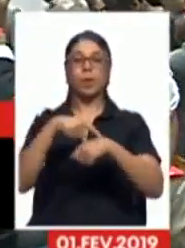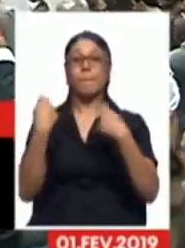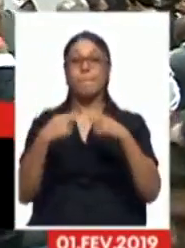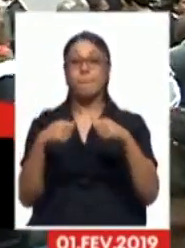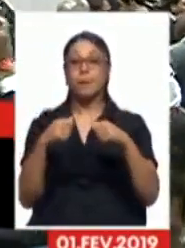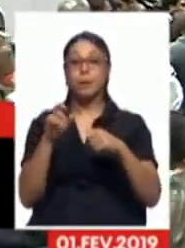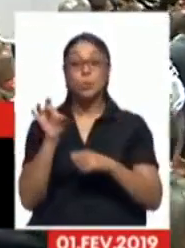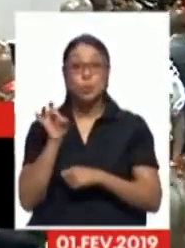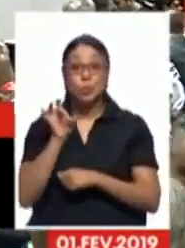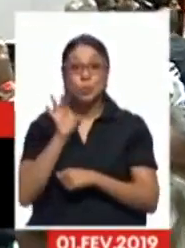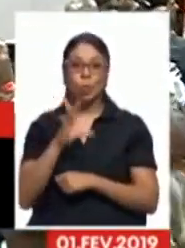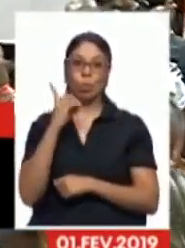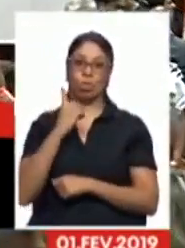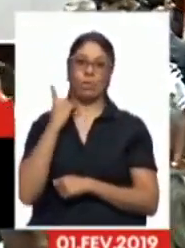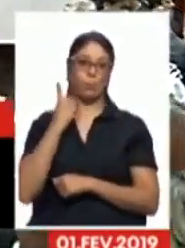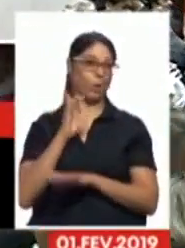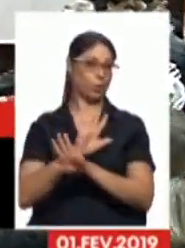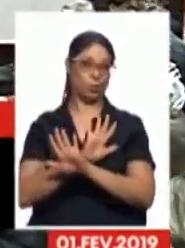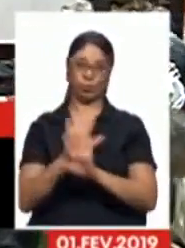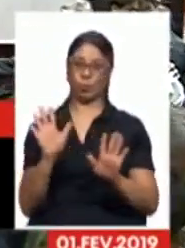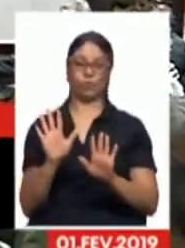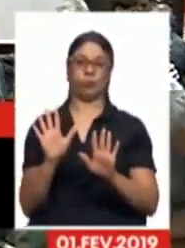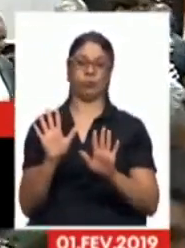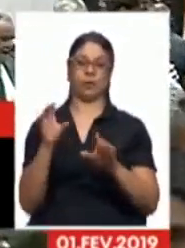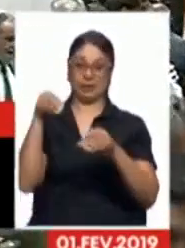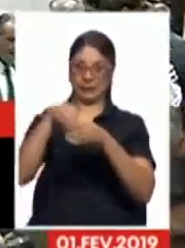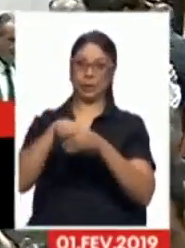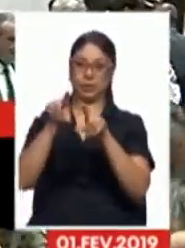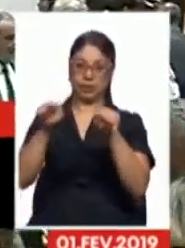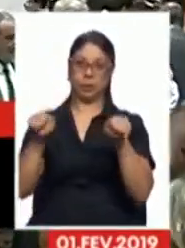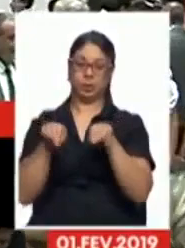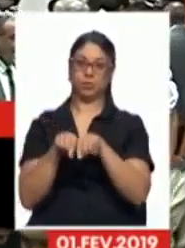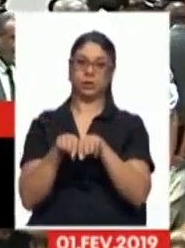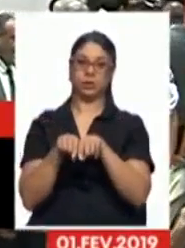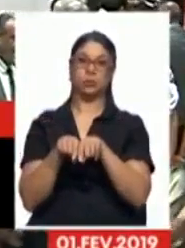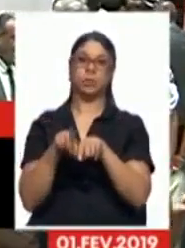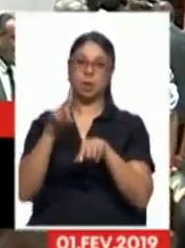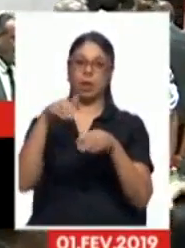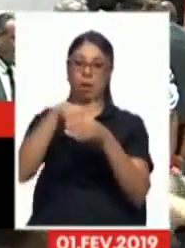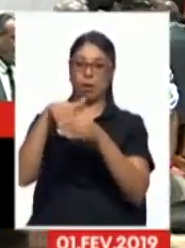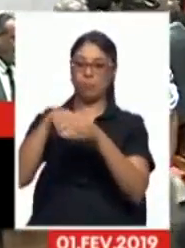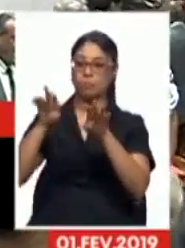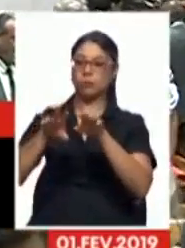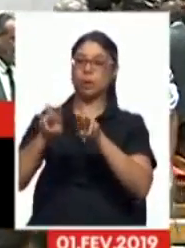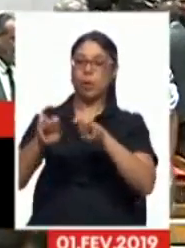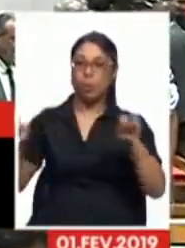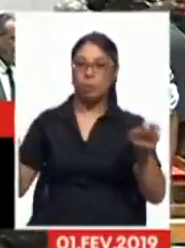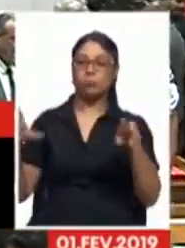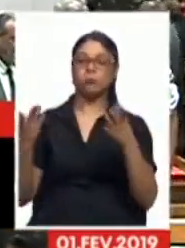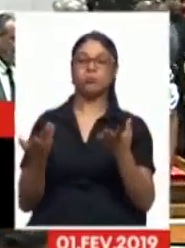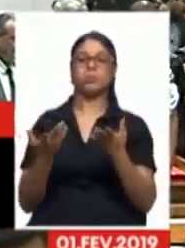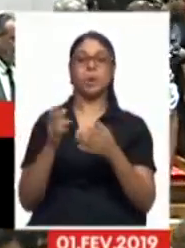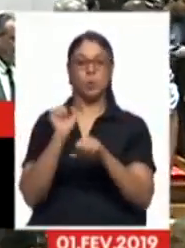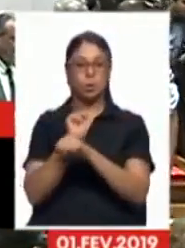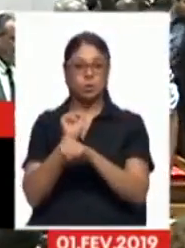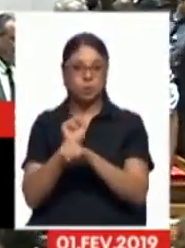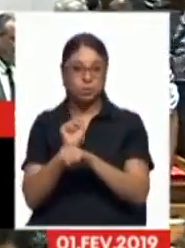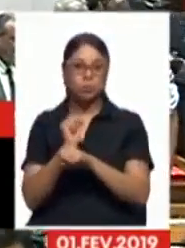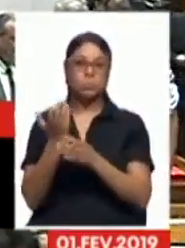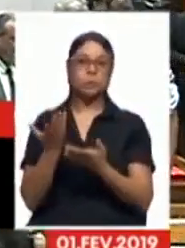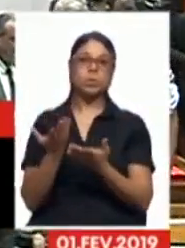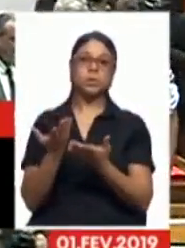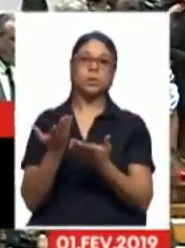presença apenas dos parlamentares no plenário, que é a eleição da mesa. Enquanto a gente aguarda